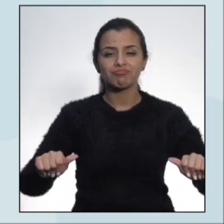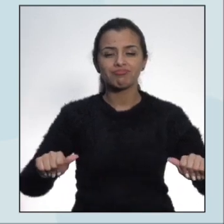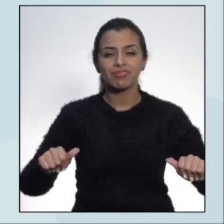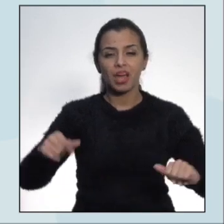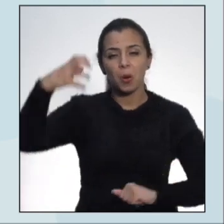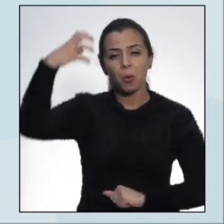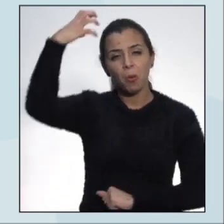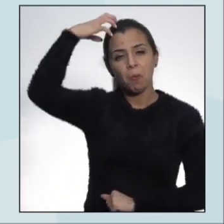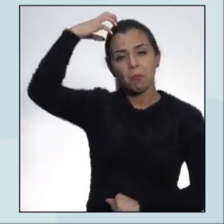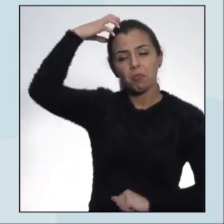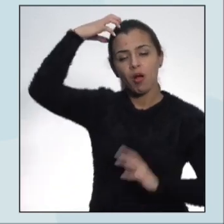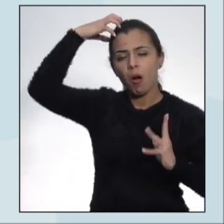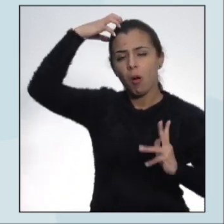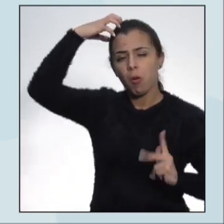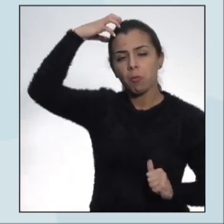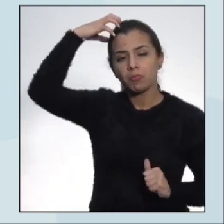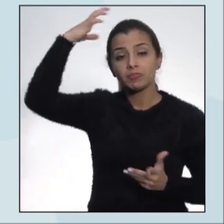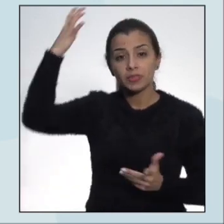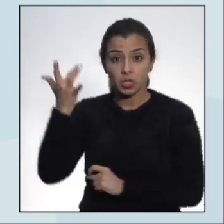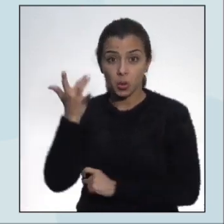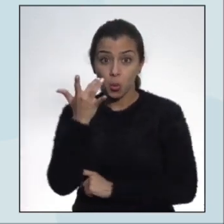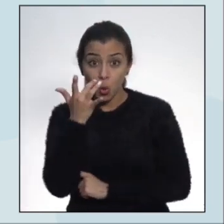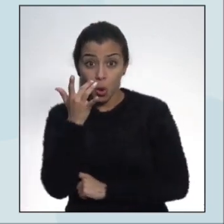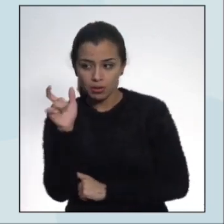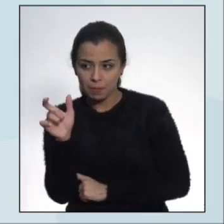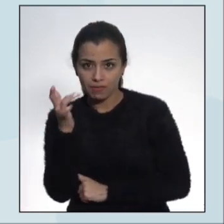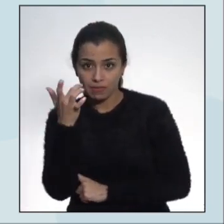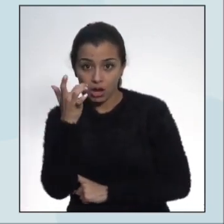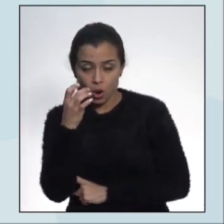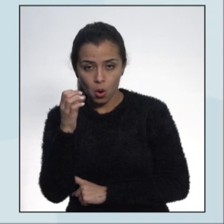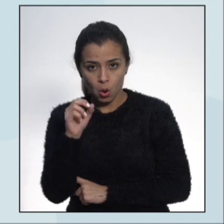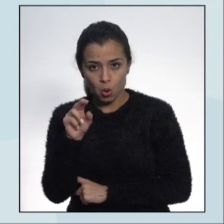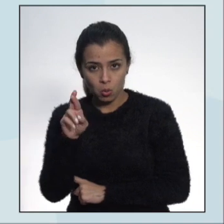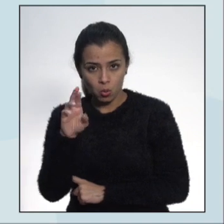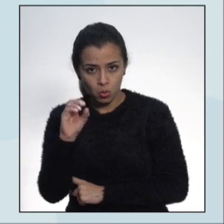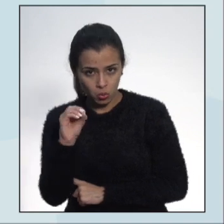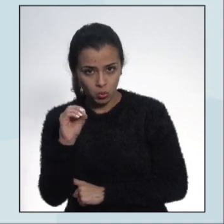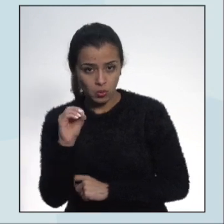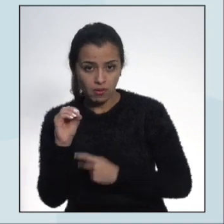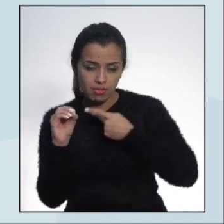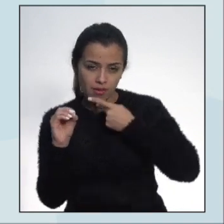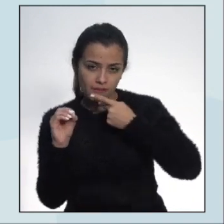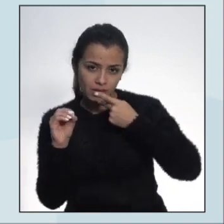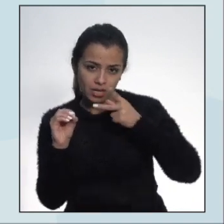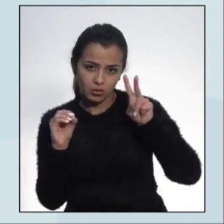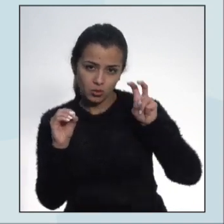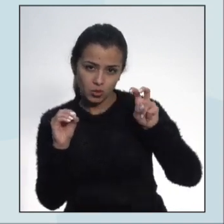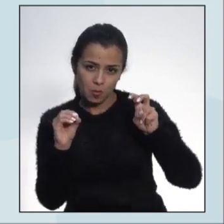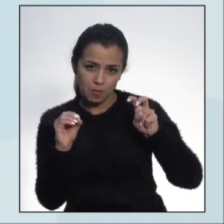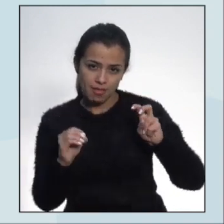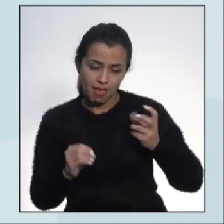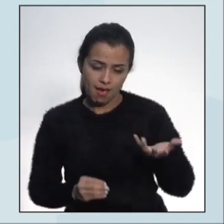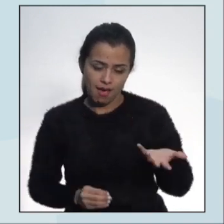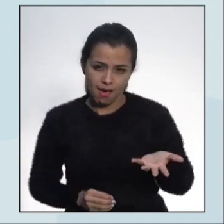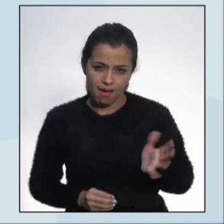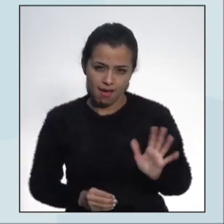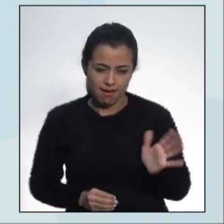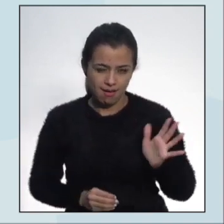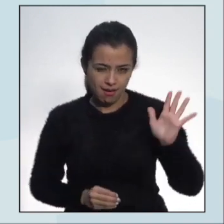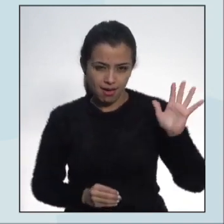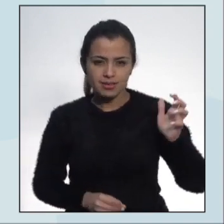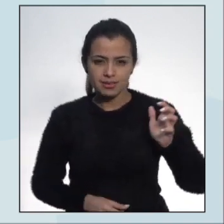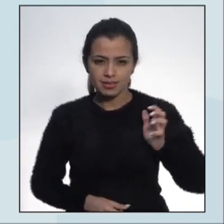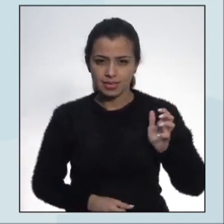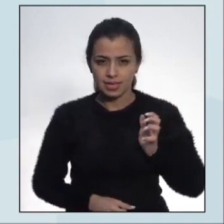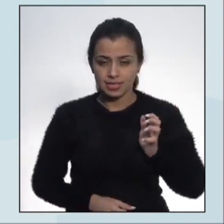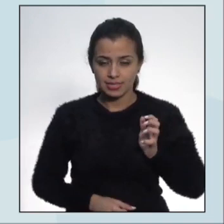ouro representa o quê? A riqueza. Se ele, por algum motivo, for acusado de algo, tiver